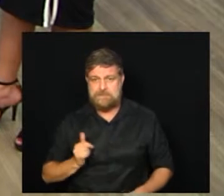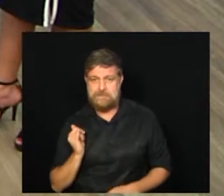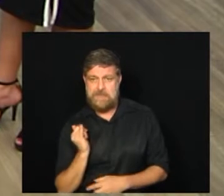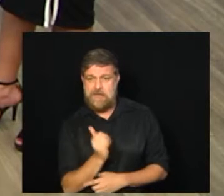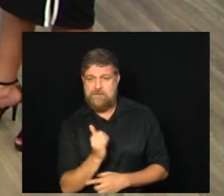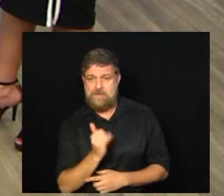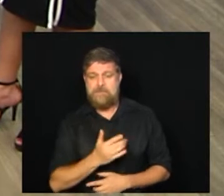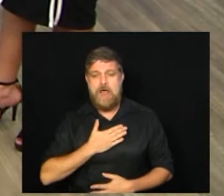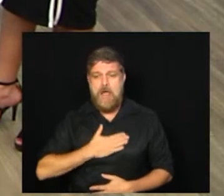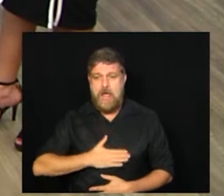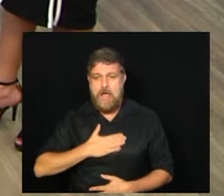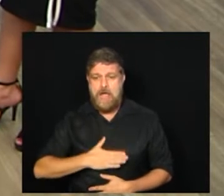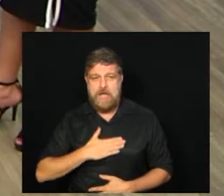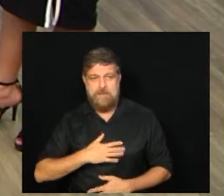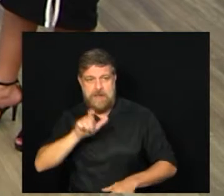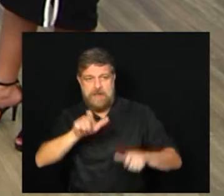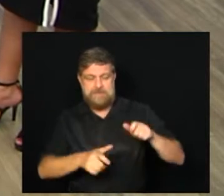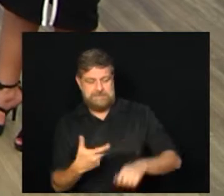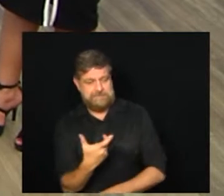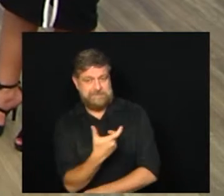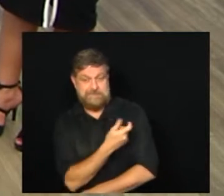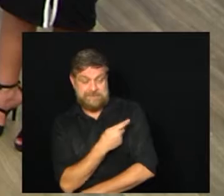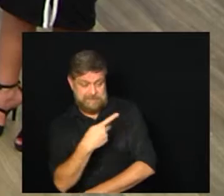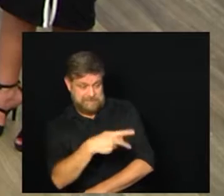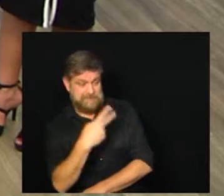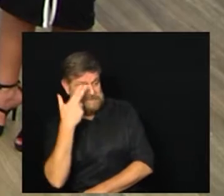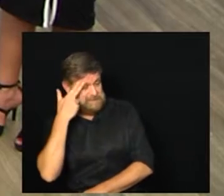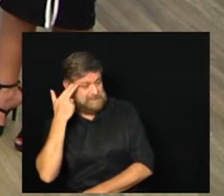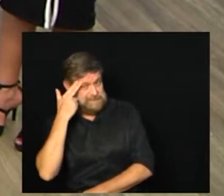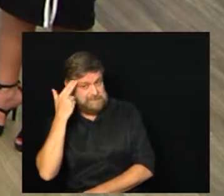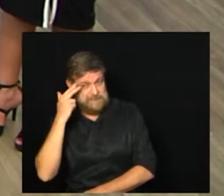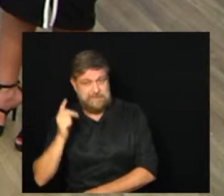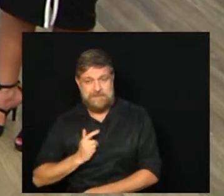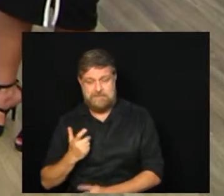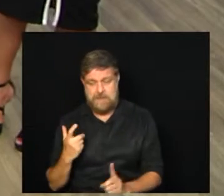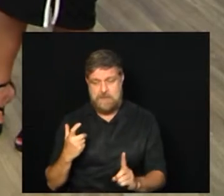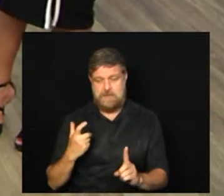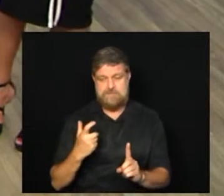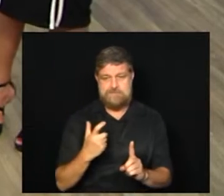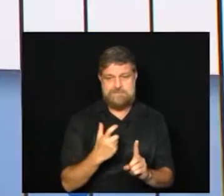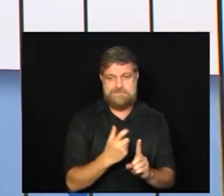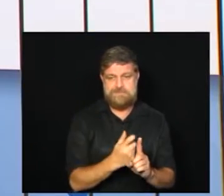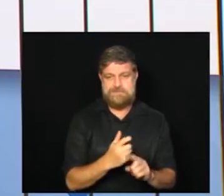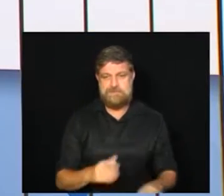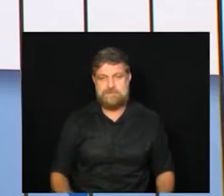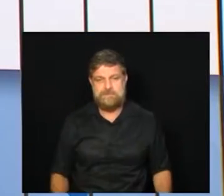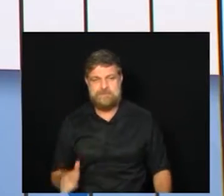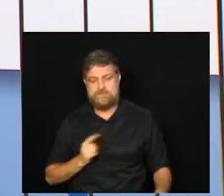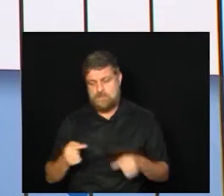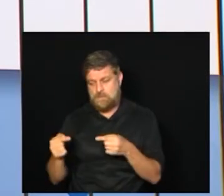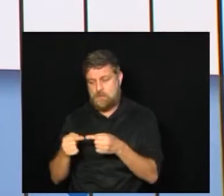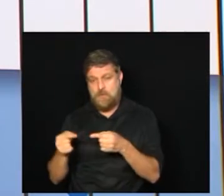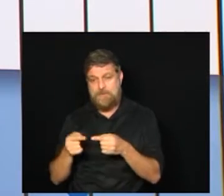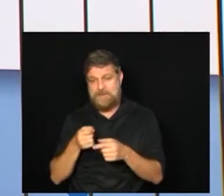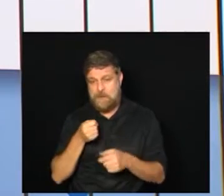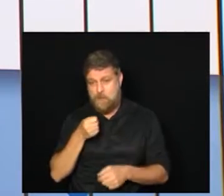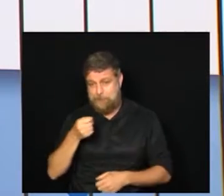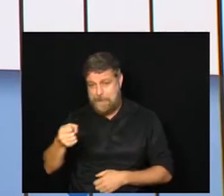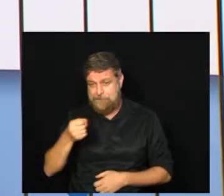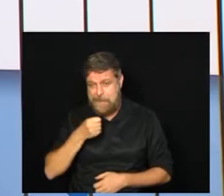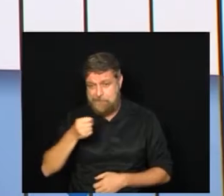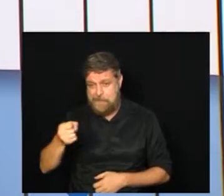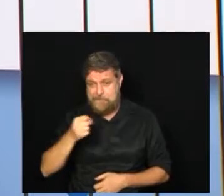forma, acalmar pessoas como você que foram imunizadas com doses desses lotes, né? De acordo com a coletiva que